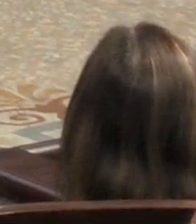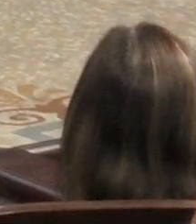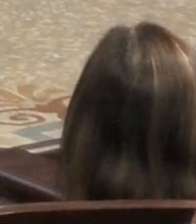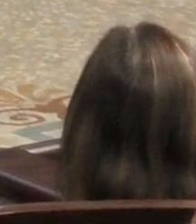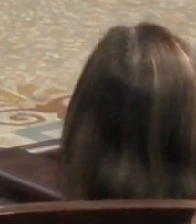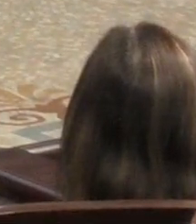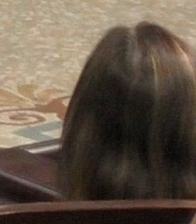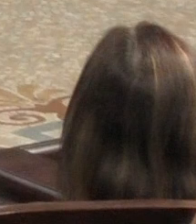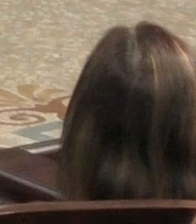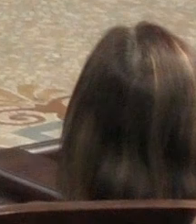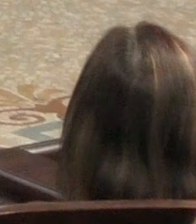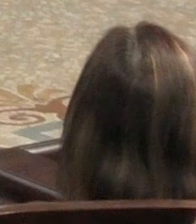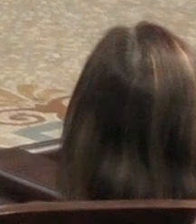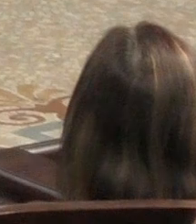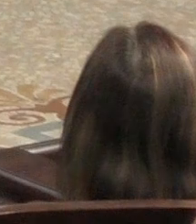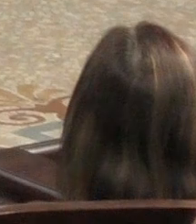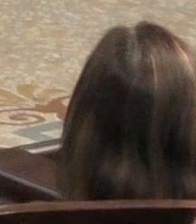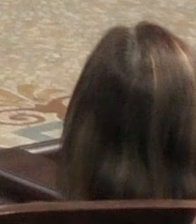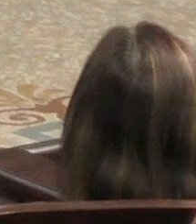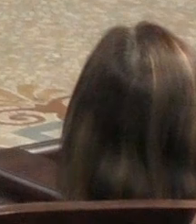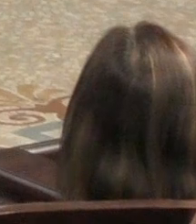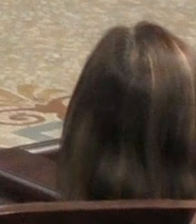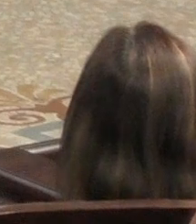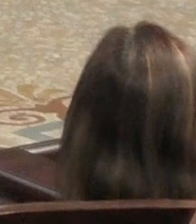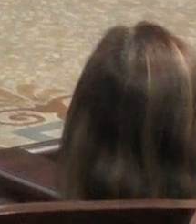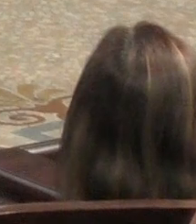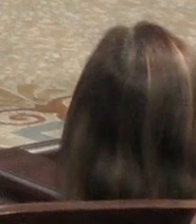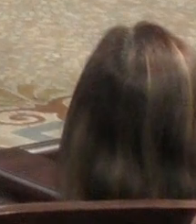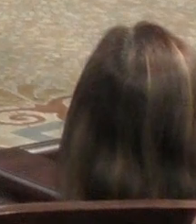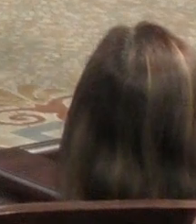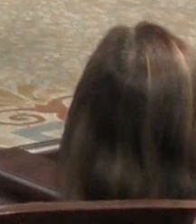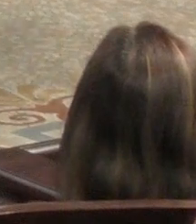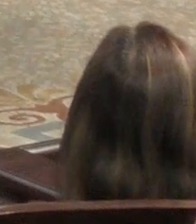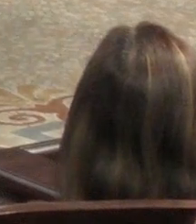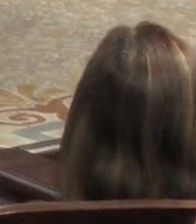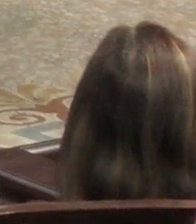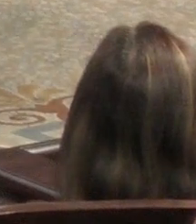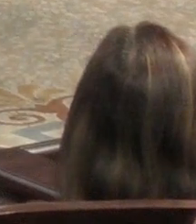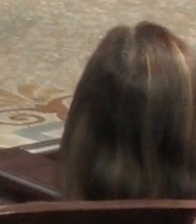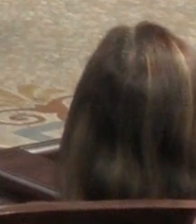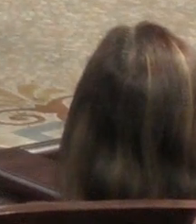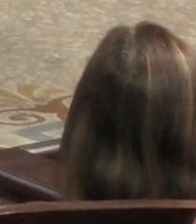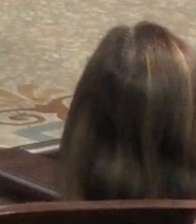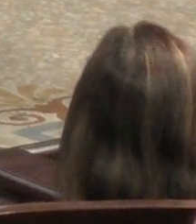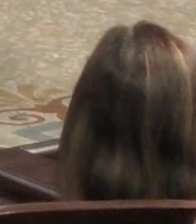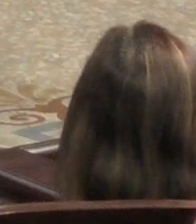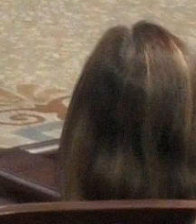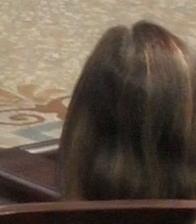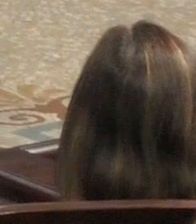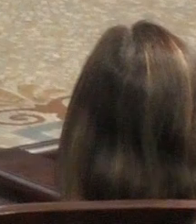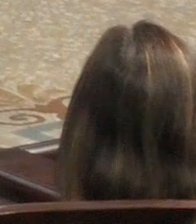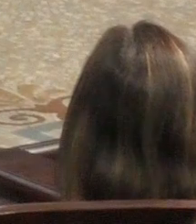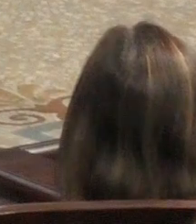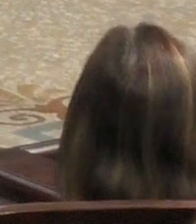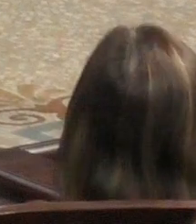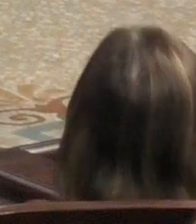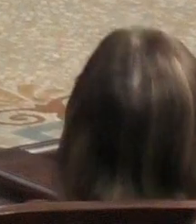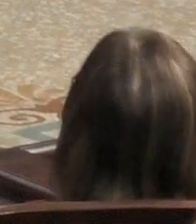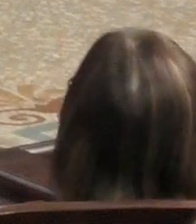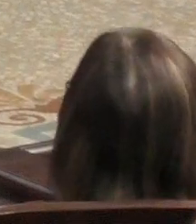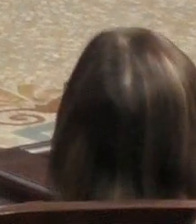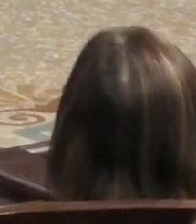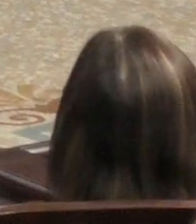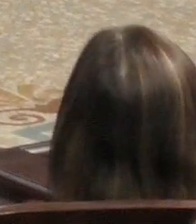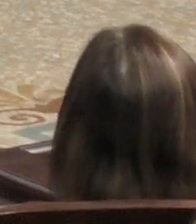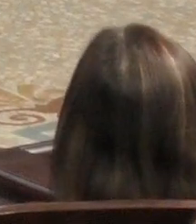funk, que pulsa aqui, ó, no meu coração. Tá no passinho que eu danço, pra esquecer do tapão, pra